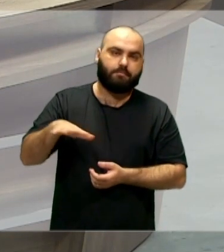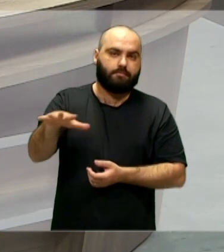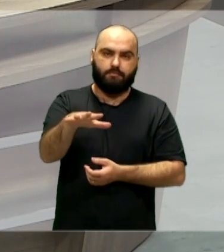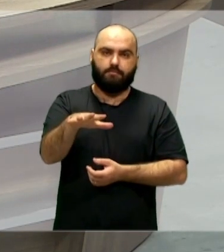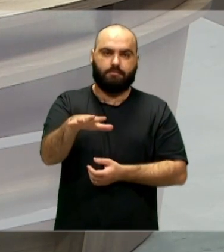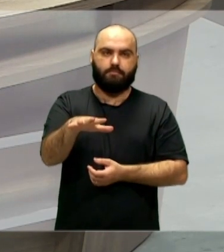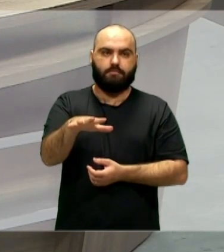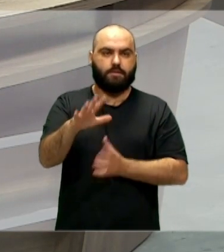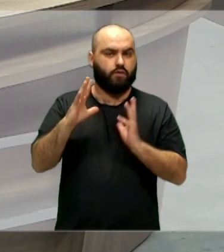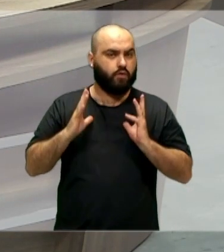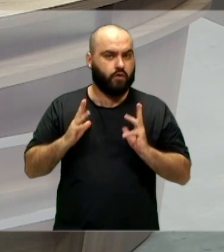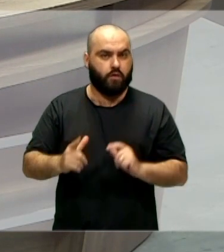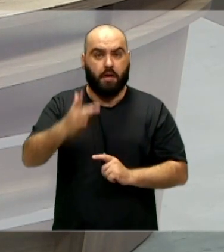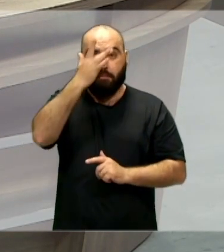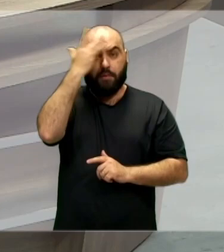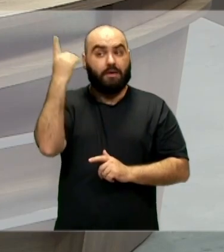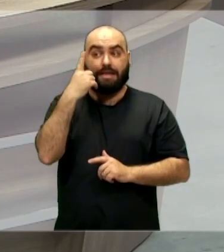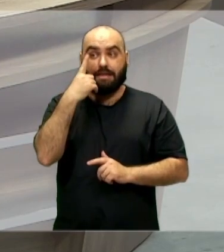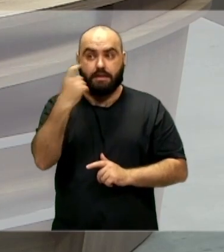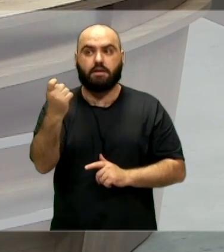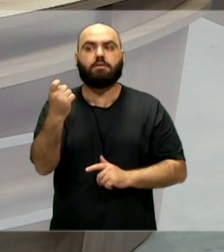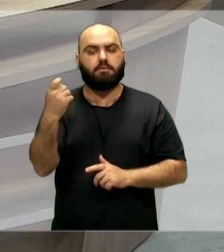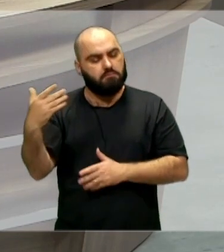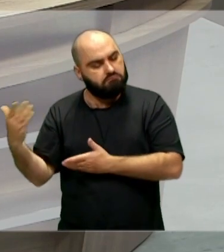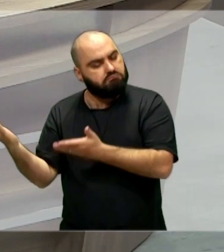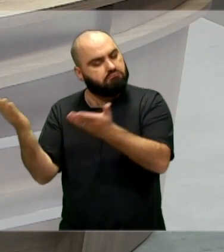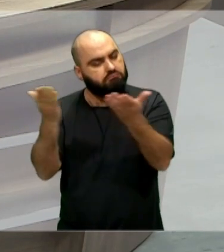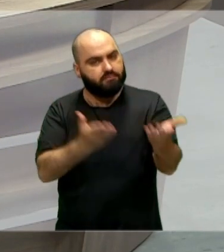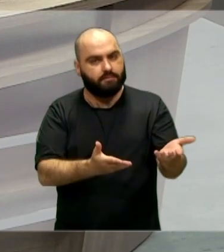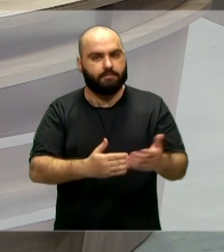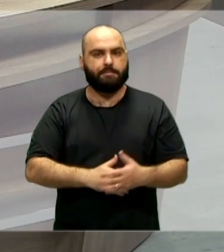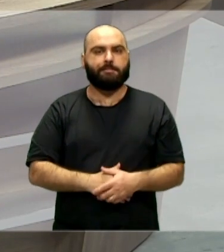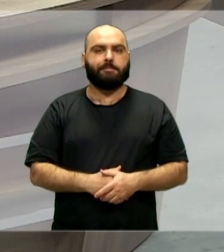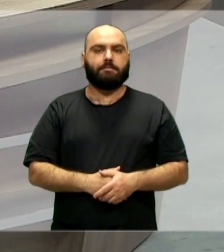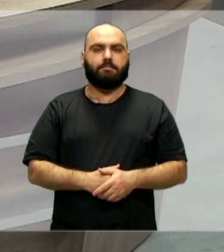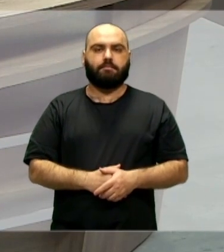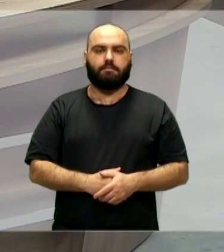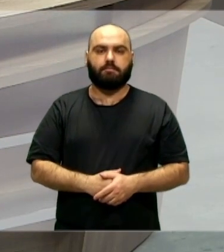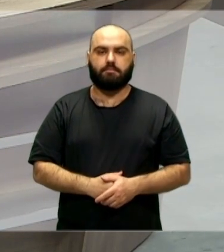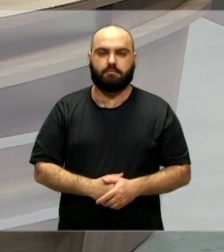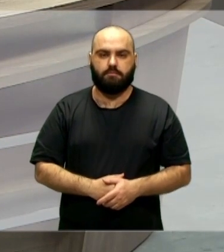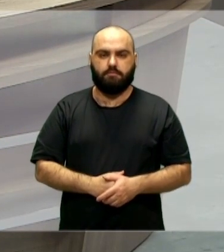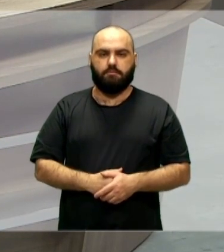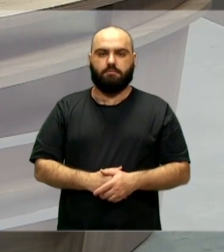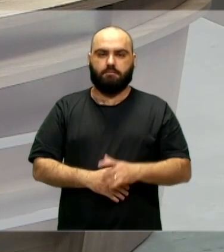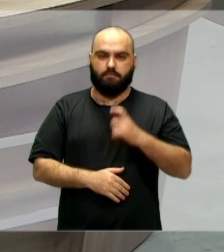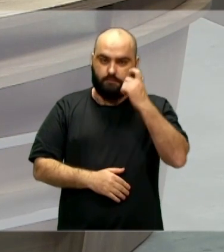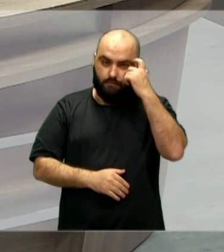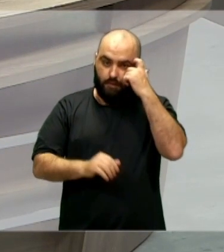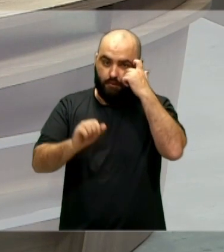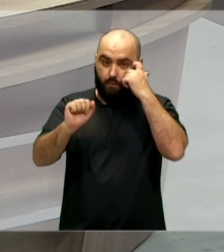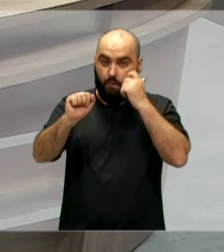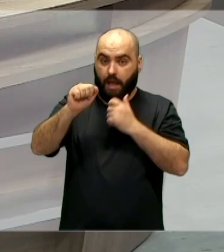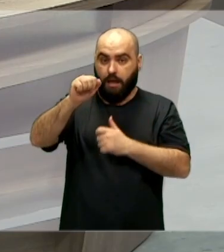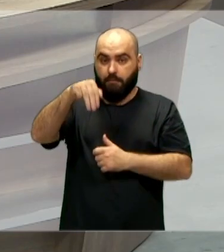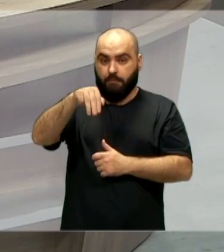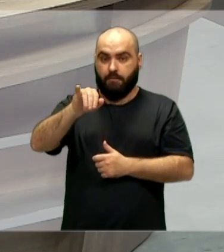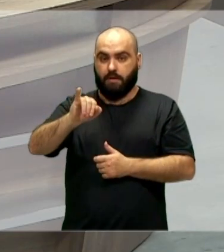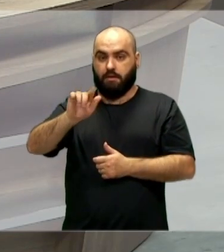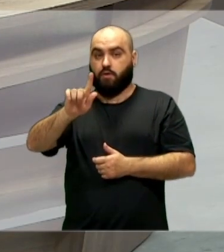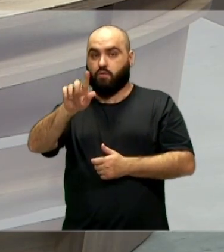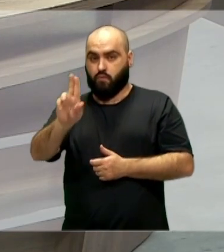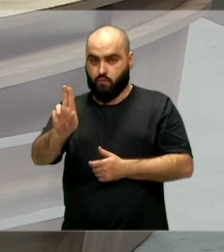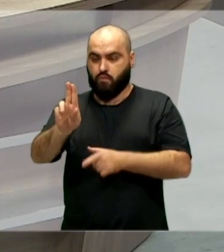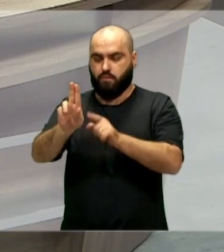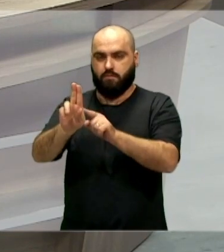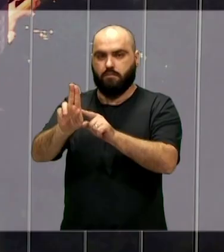tiver interesse em participar, mais do que convidado. E Elisa, uma coisa que eu acho importante falar do amigo, que o Wellington já deu